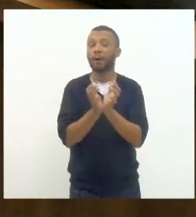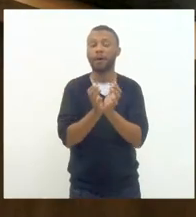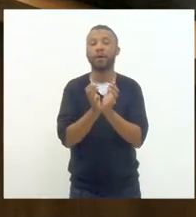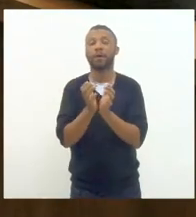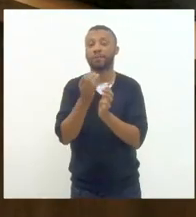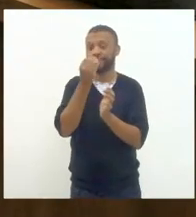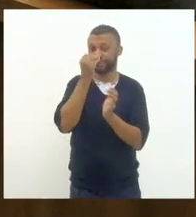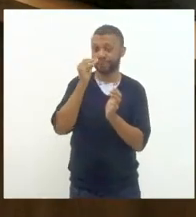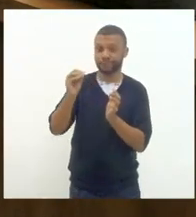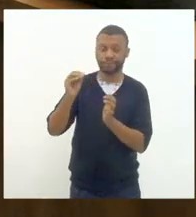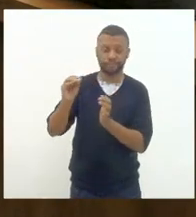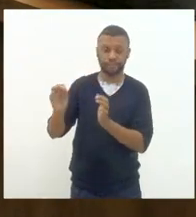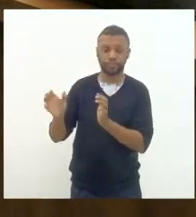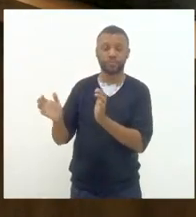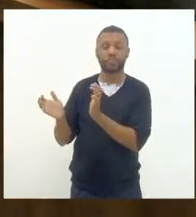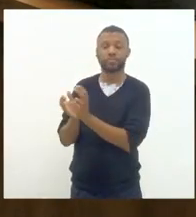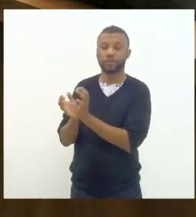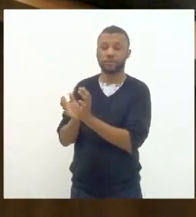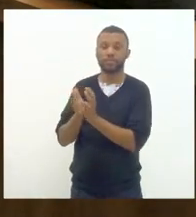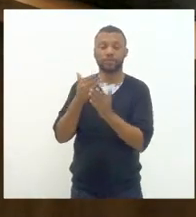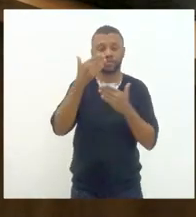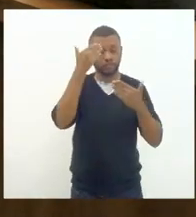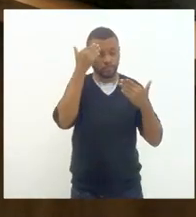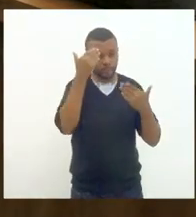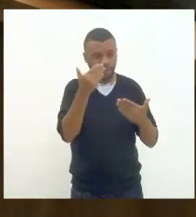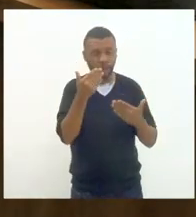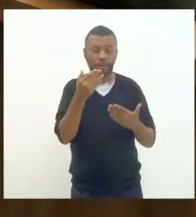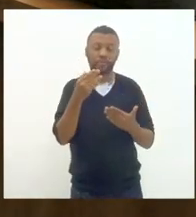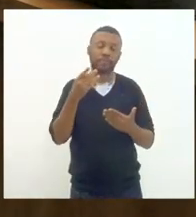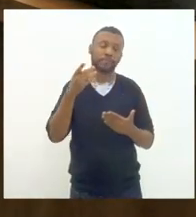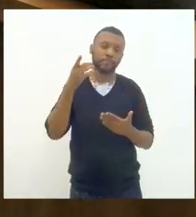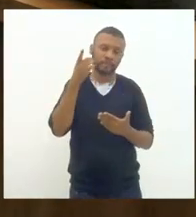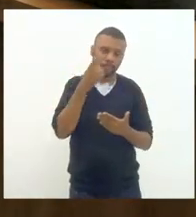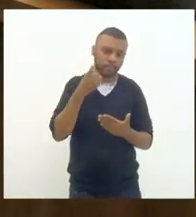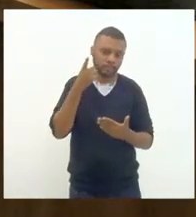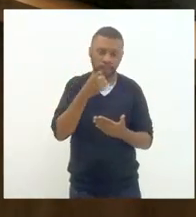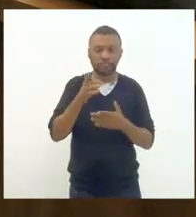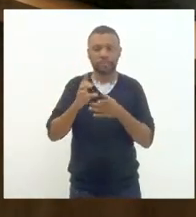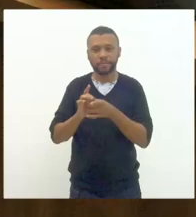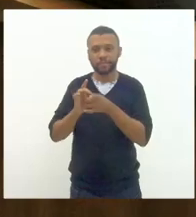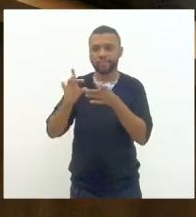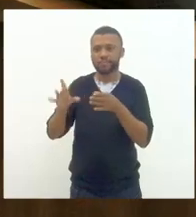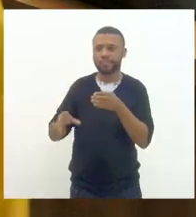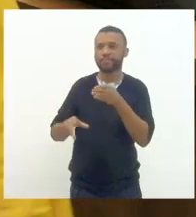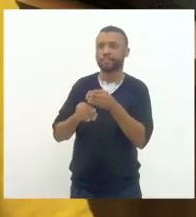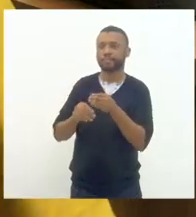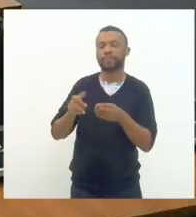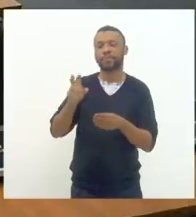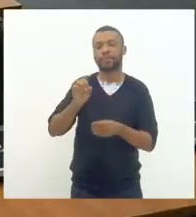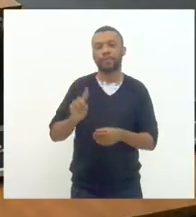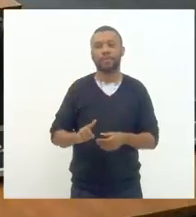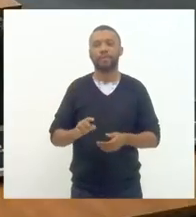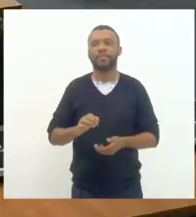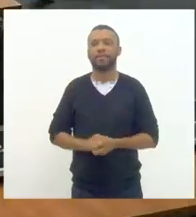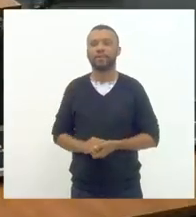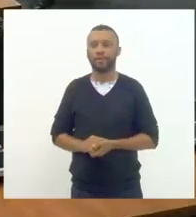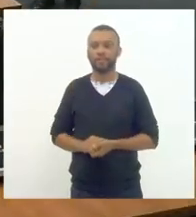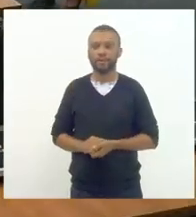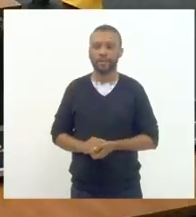outras. Muito obrigada, presidente. Obrigada, deputado Márcio, por ter me cedido aqui a sua vez.